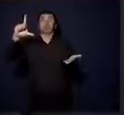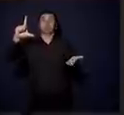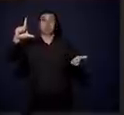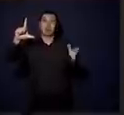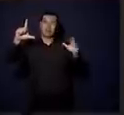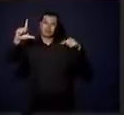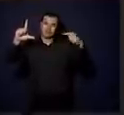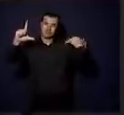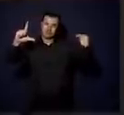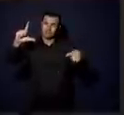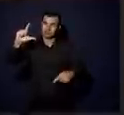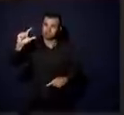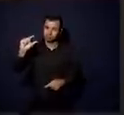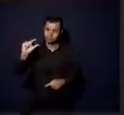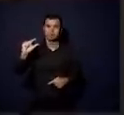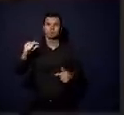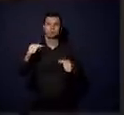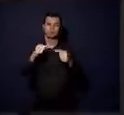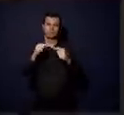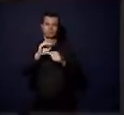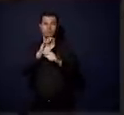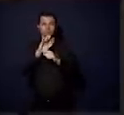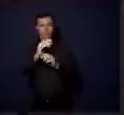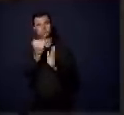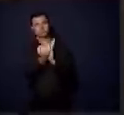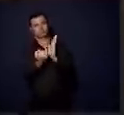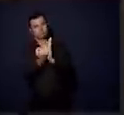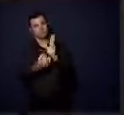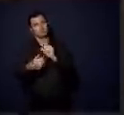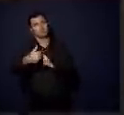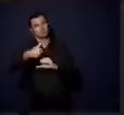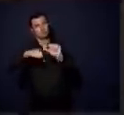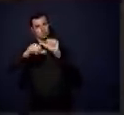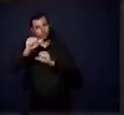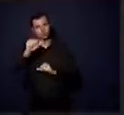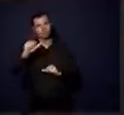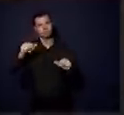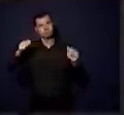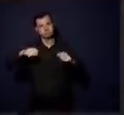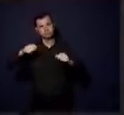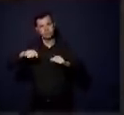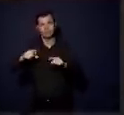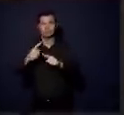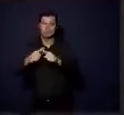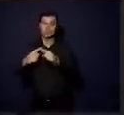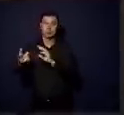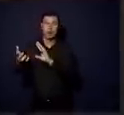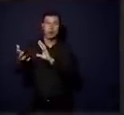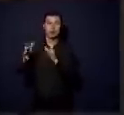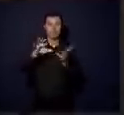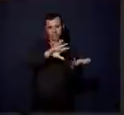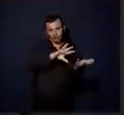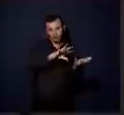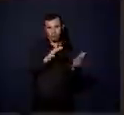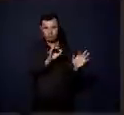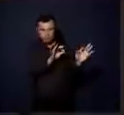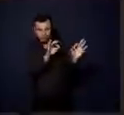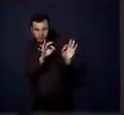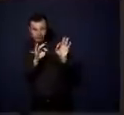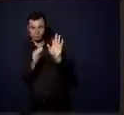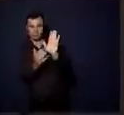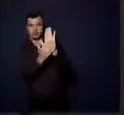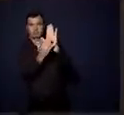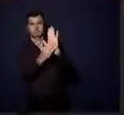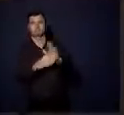você tem um efeito do pão de vista federativo um efeito positivo também em função dessa reforma como ela tá sendo como ela tá sendo proposta